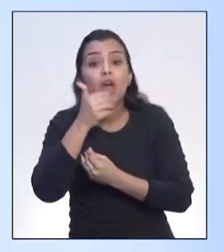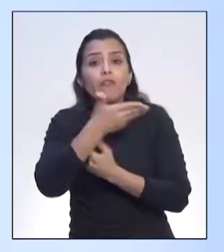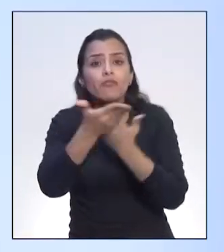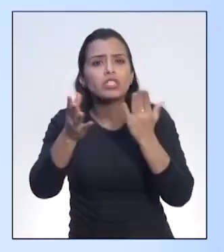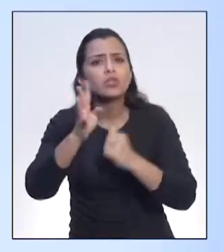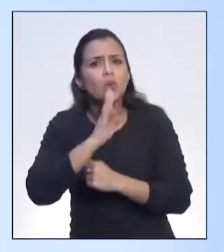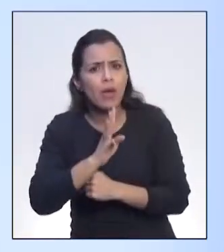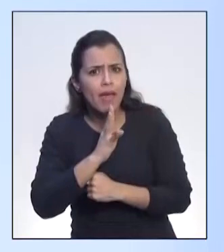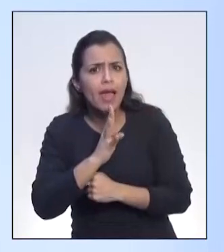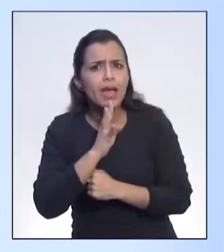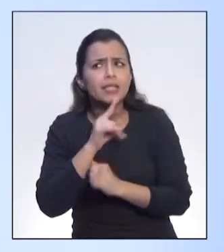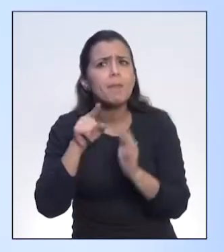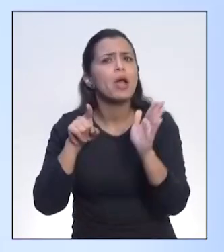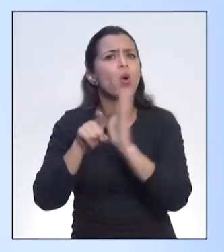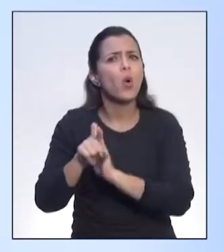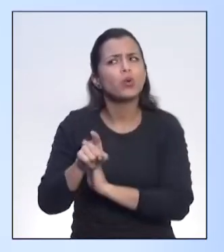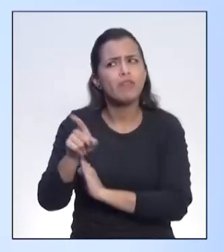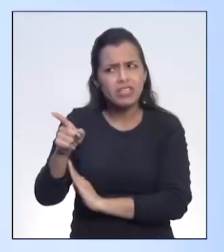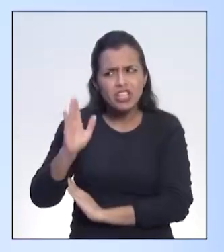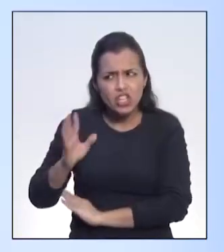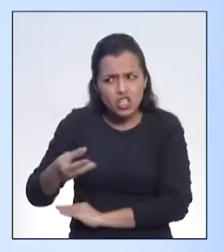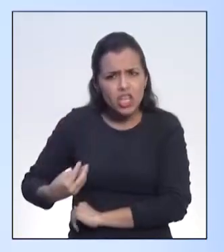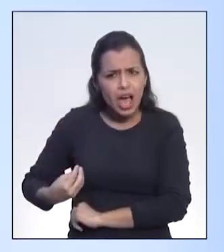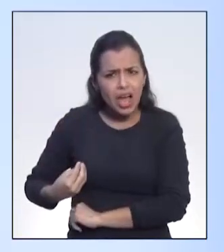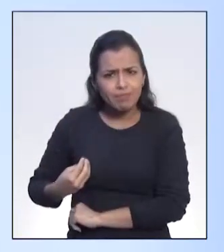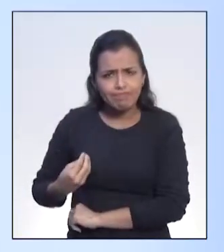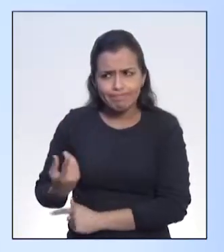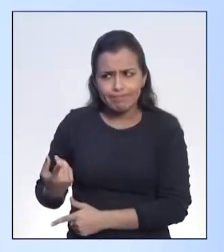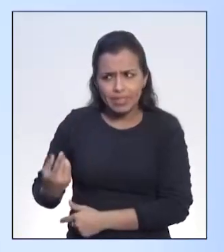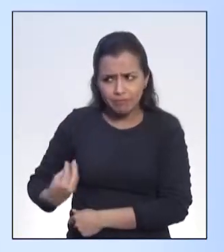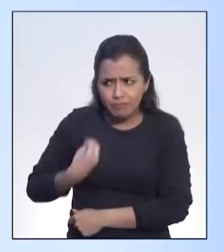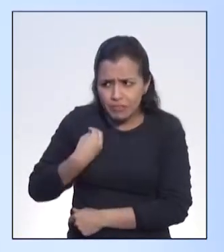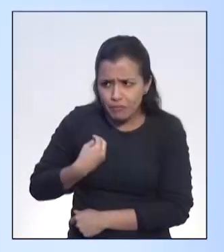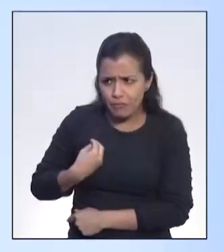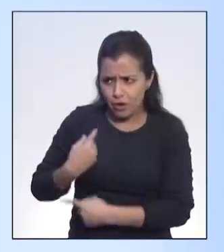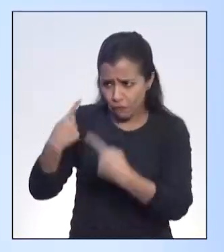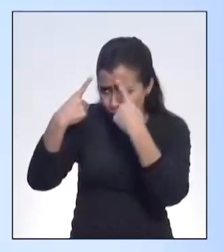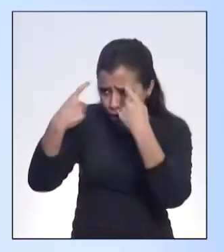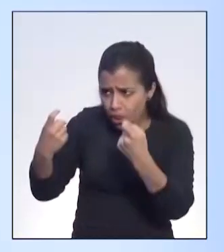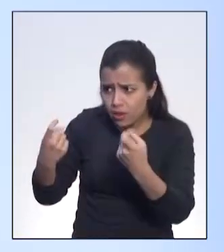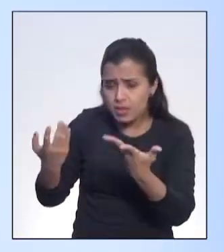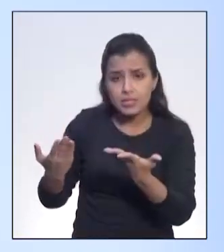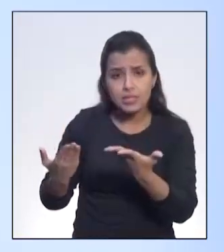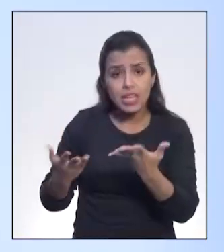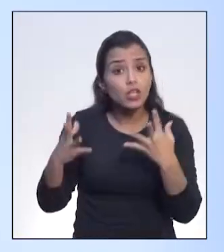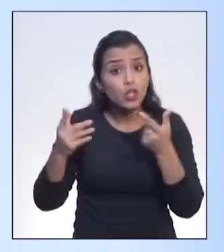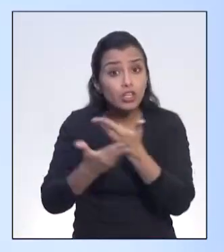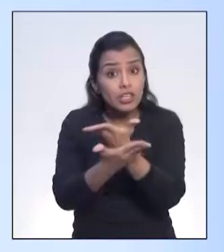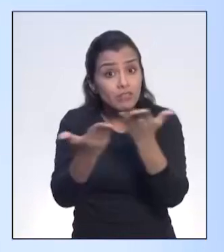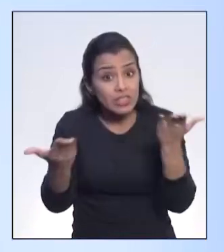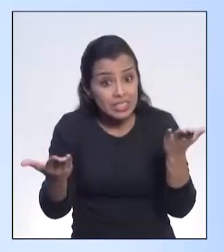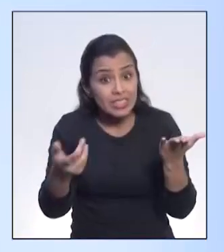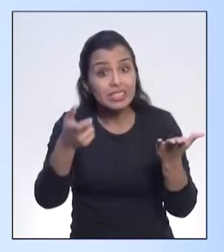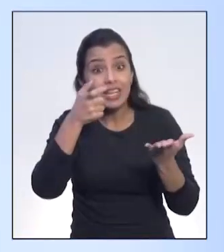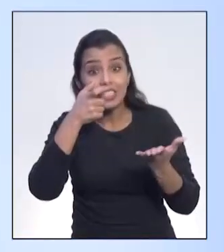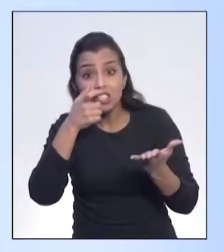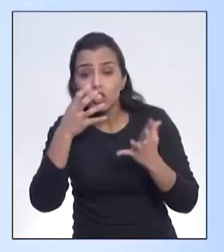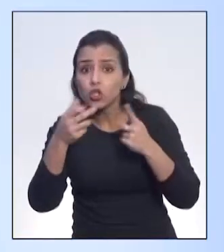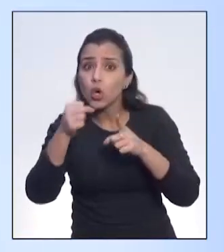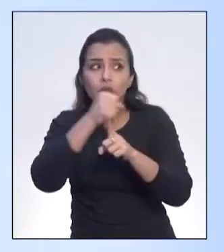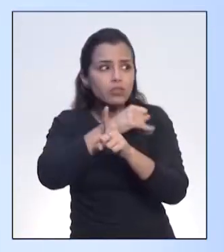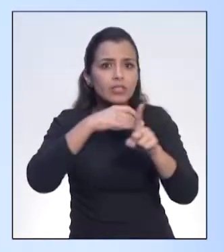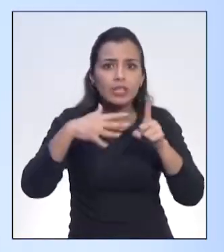se elas já sofreram algum tipo de agressão e de que maneira todos nós que estamos assistindo essa aula e toda a sociedade pode